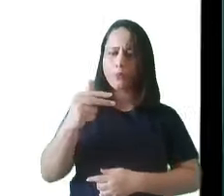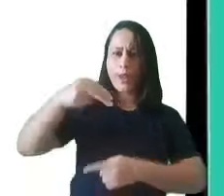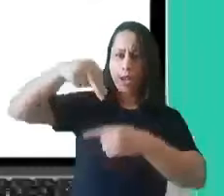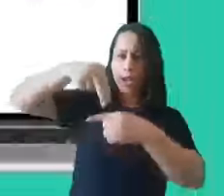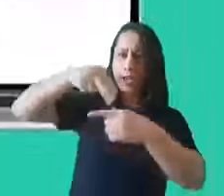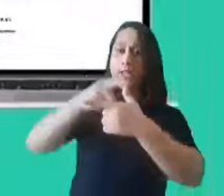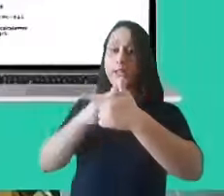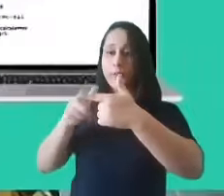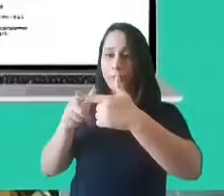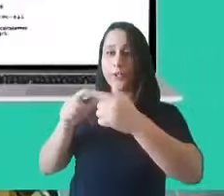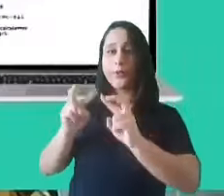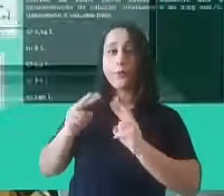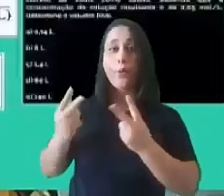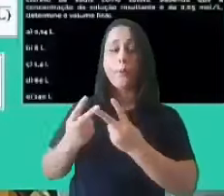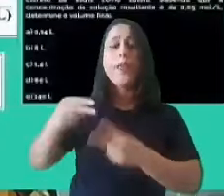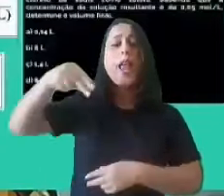gramas por litro.